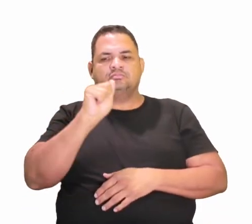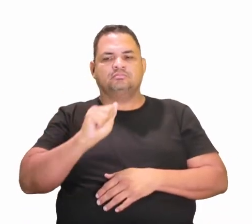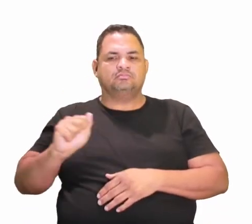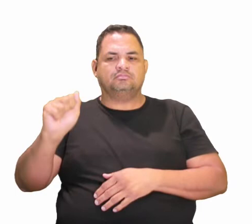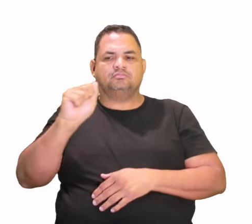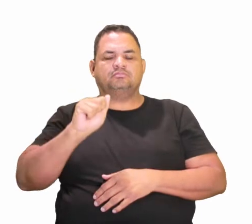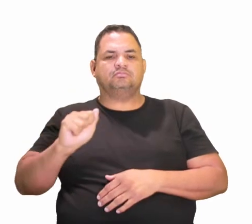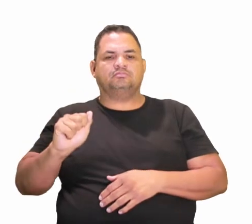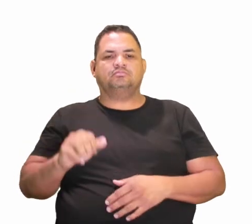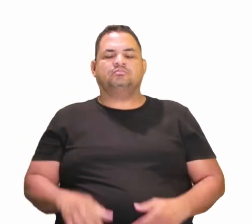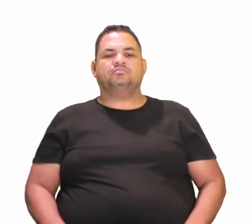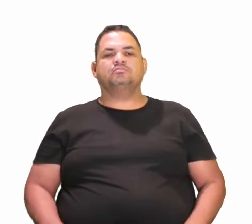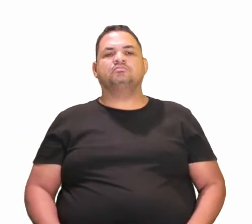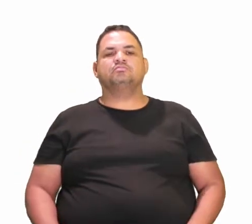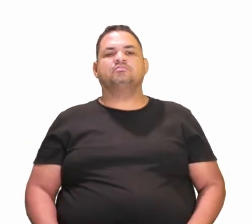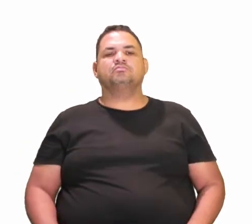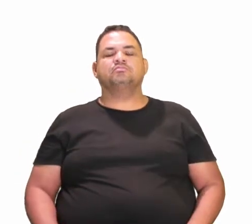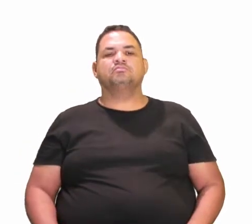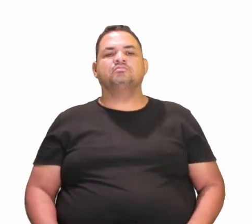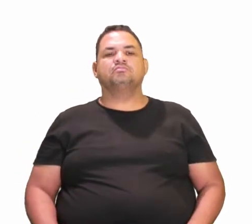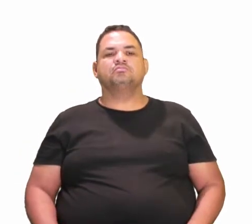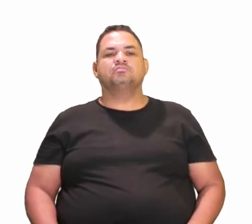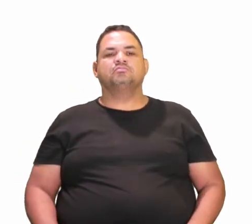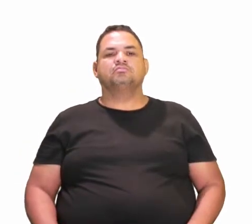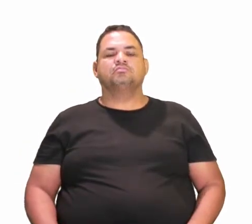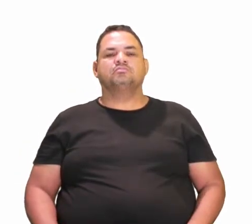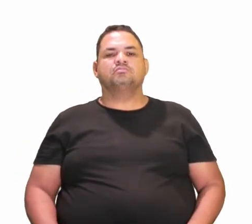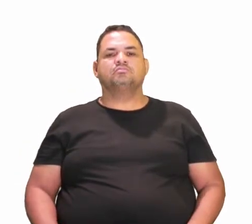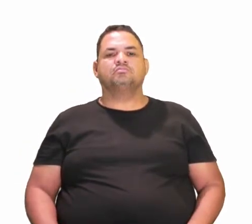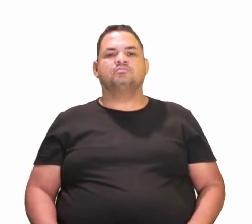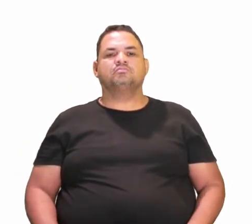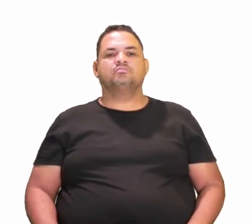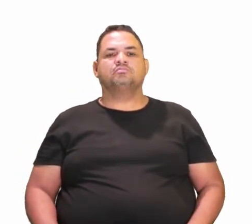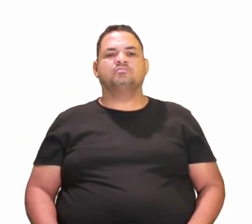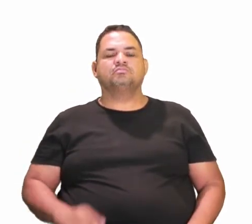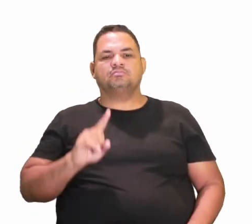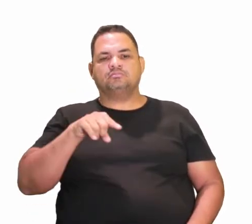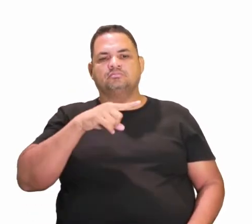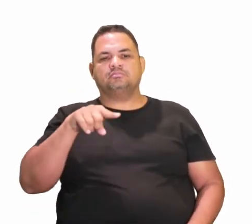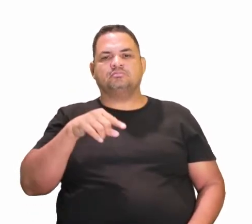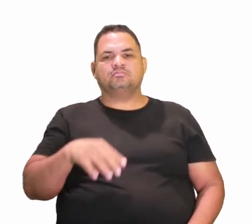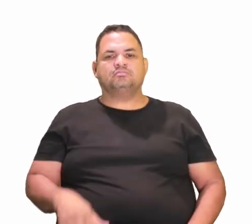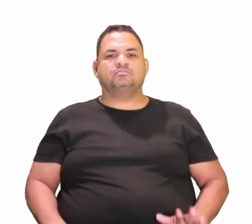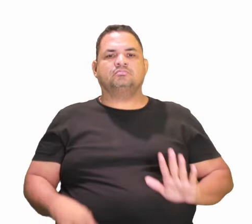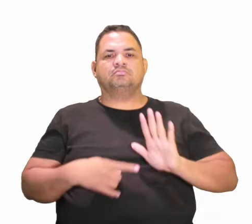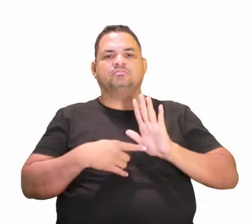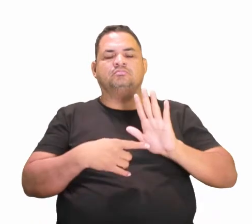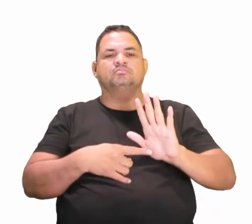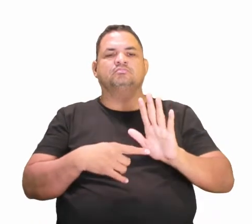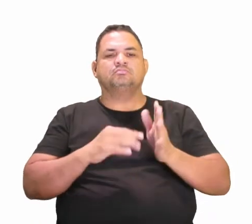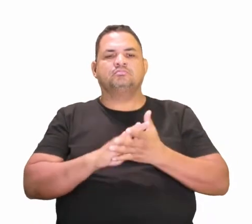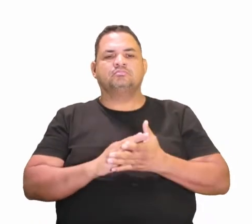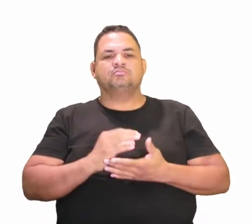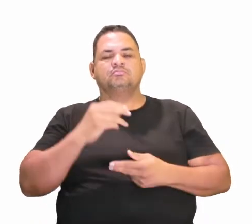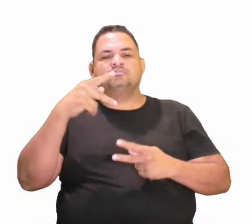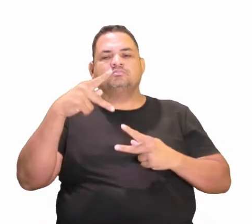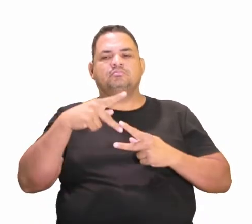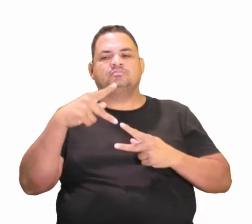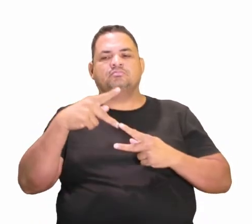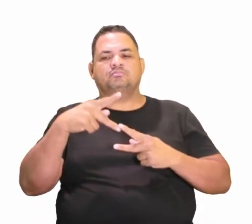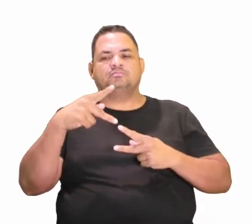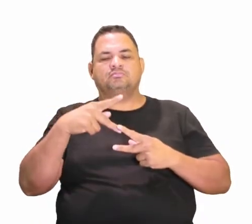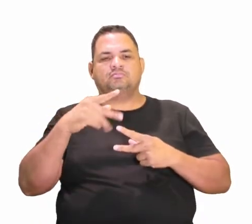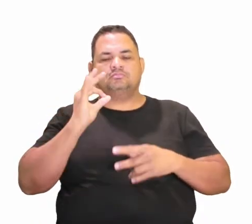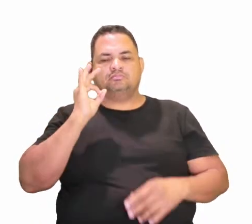as que mostram o gosto você não vai marcar e mais ou seria marcar as que mostravam até com a preposição